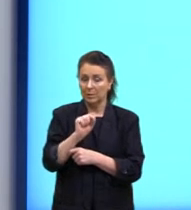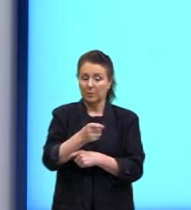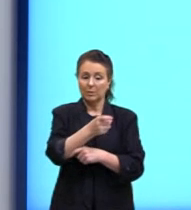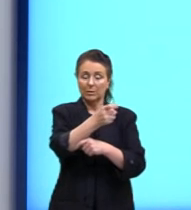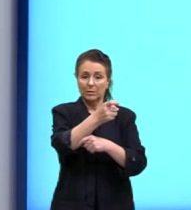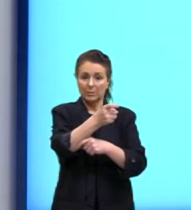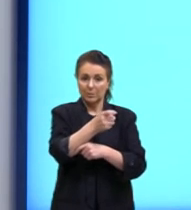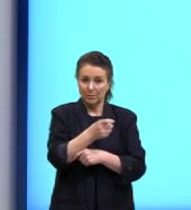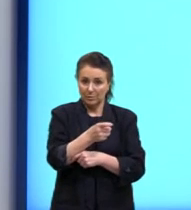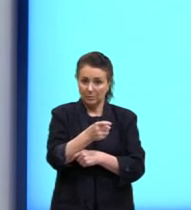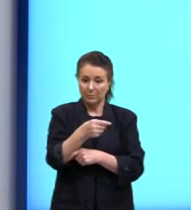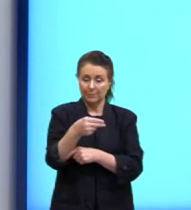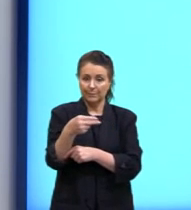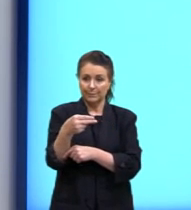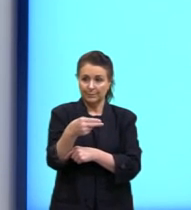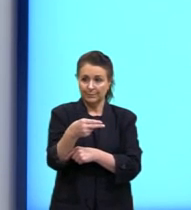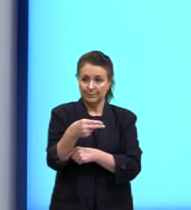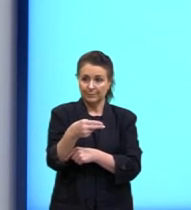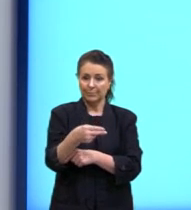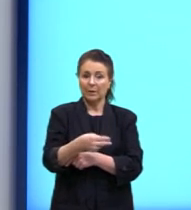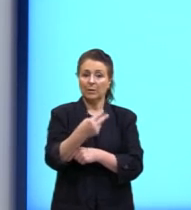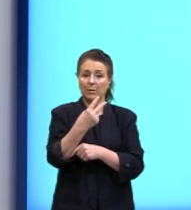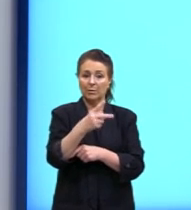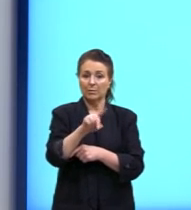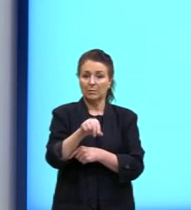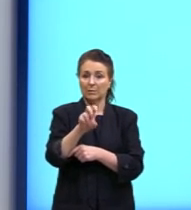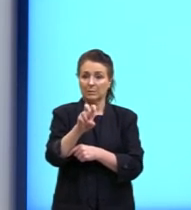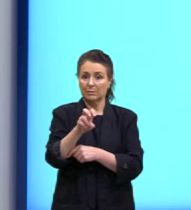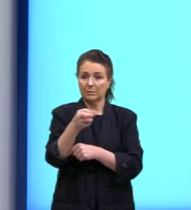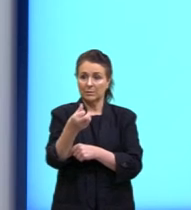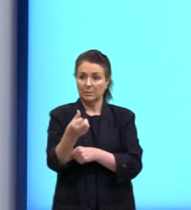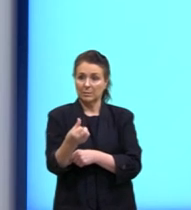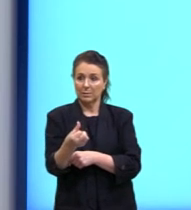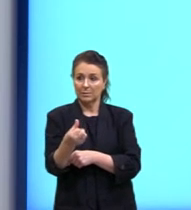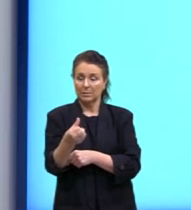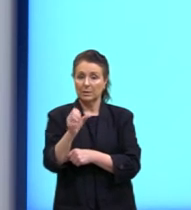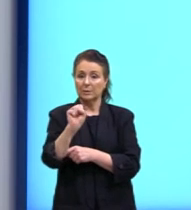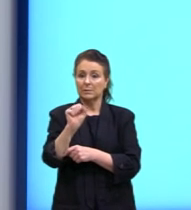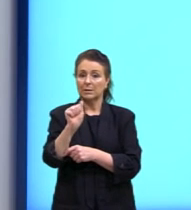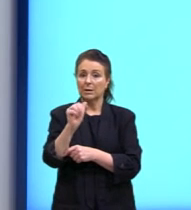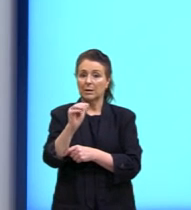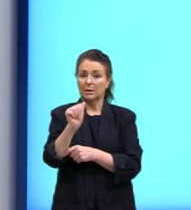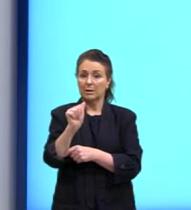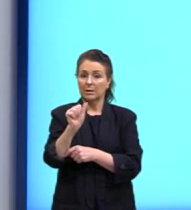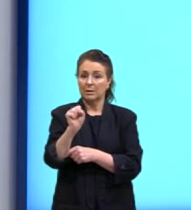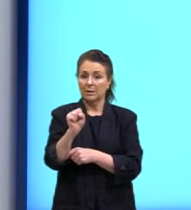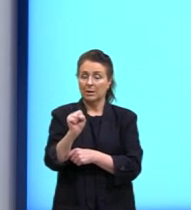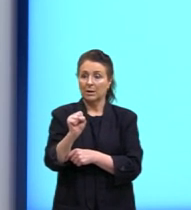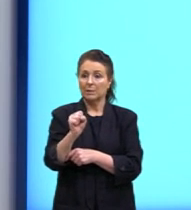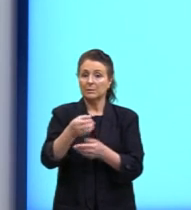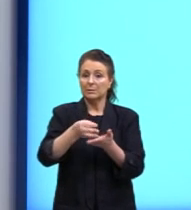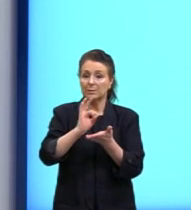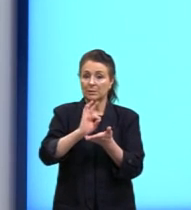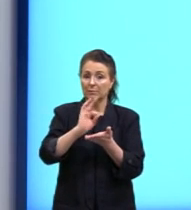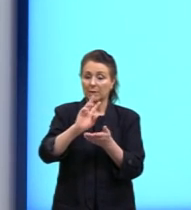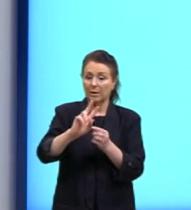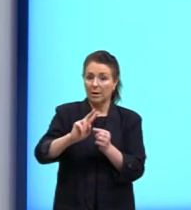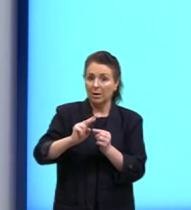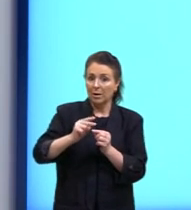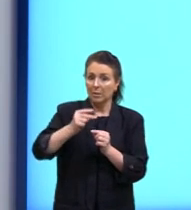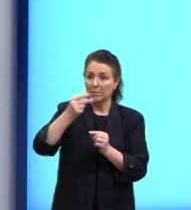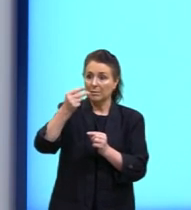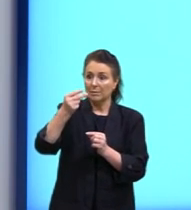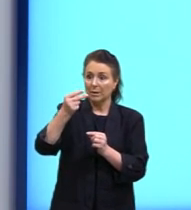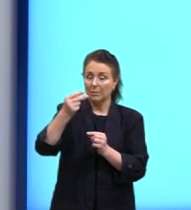corresponde a 2,56 sacas de café ao quadrado por